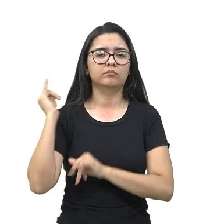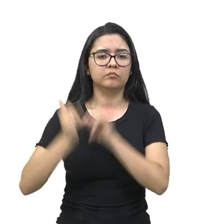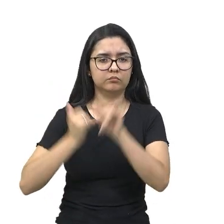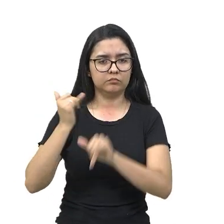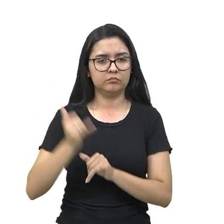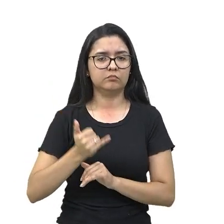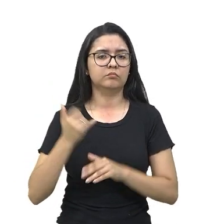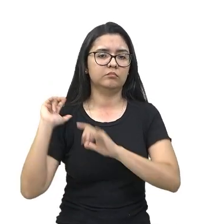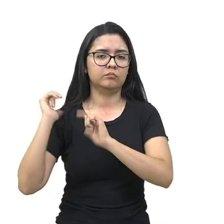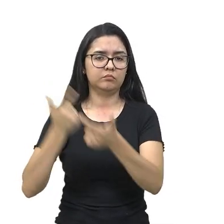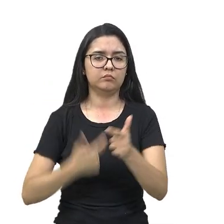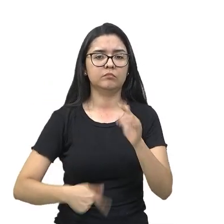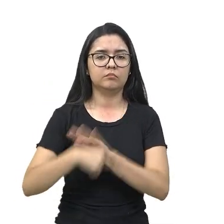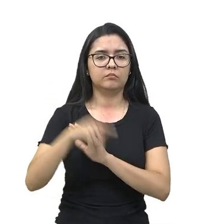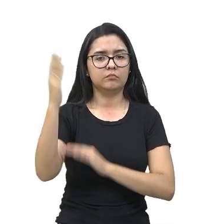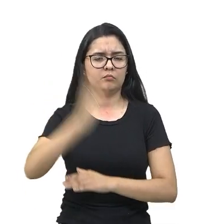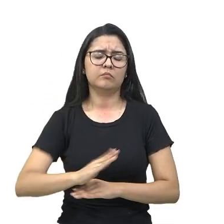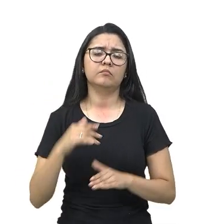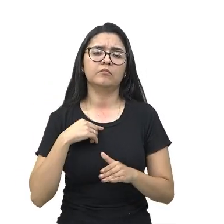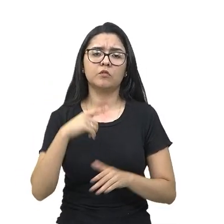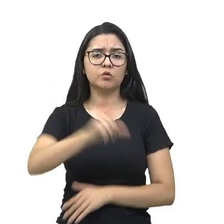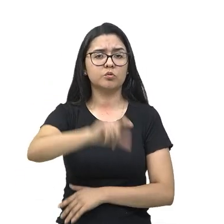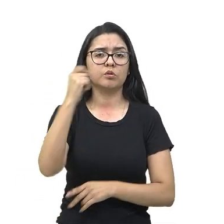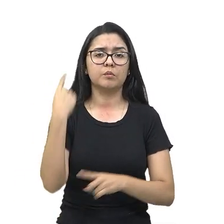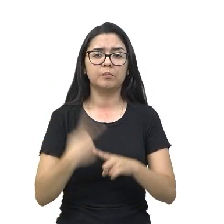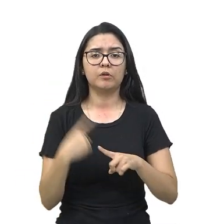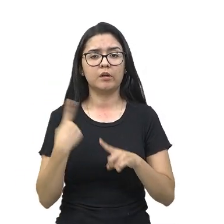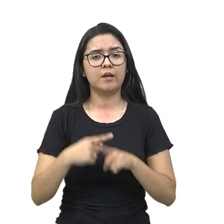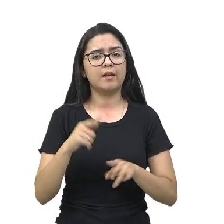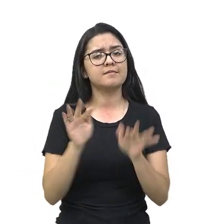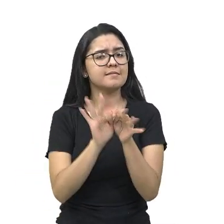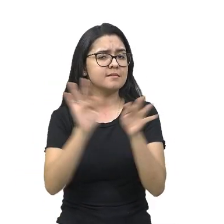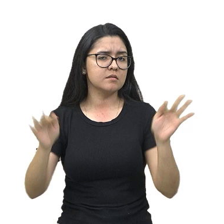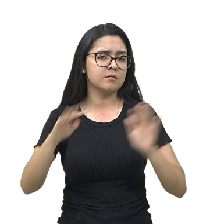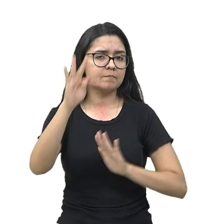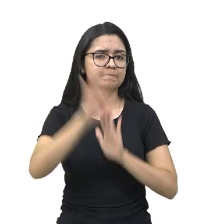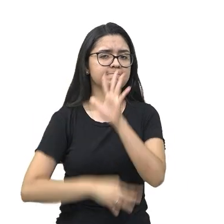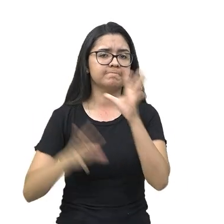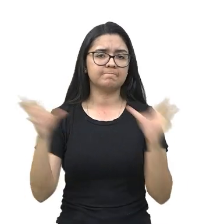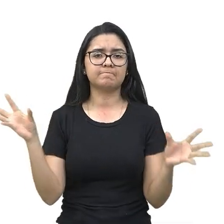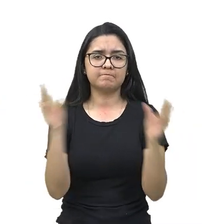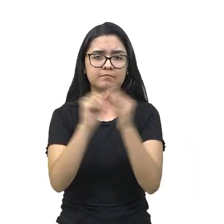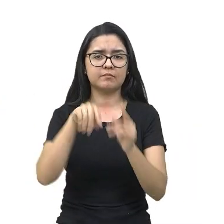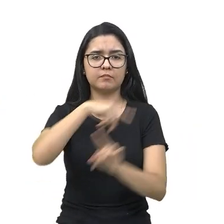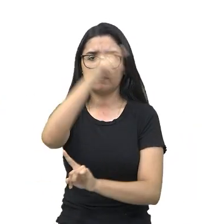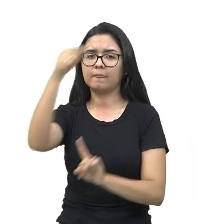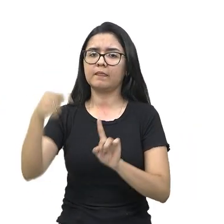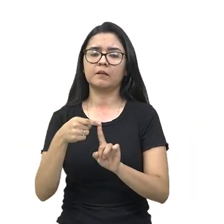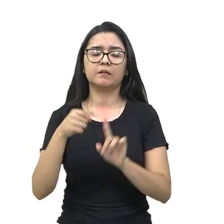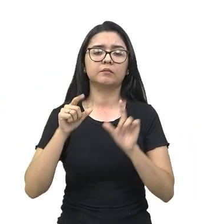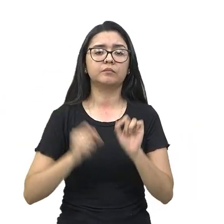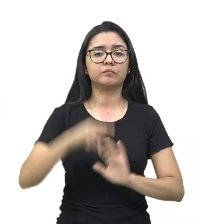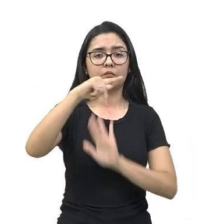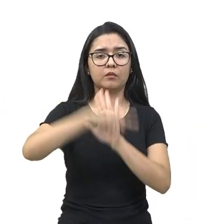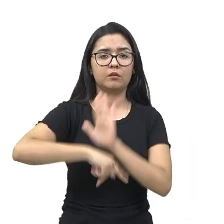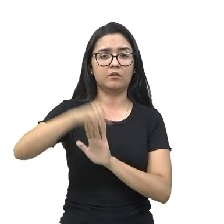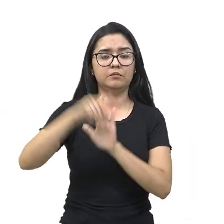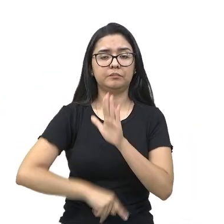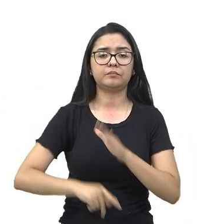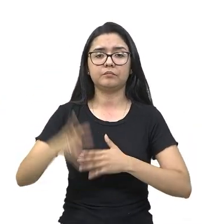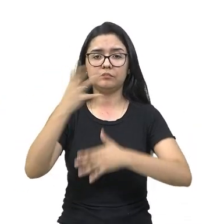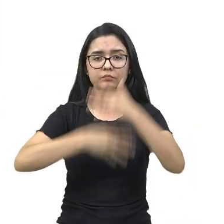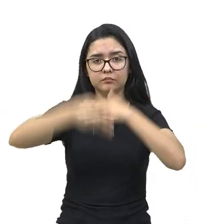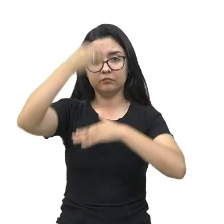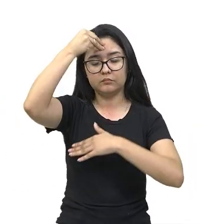escolhi porque ele é bastante simples, ele faz um resumo bem interessante, até por conta do objetivo dele, que é um projeto de